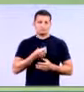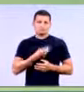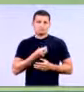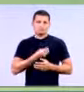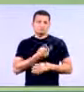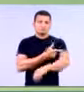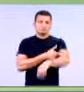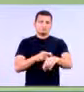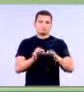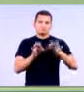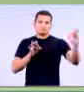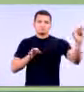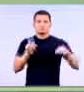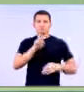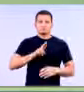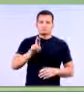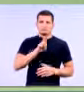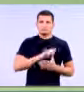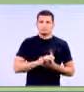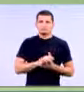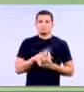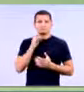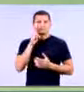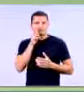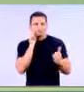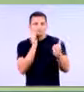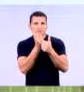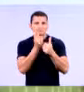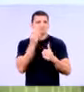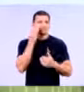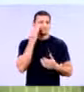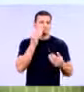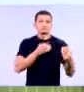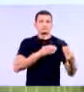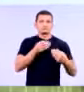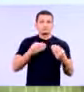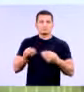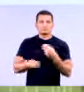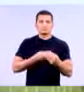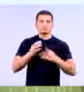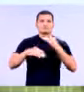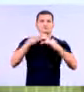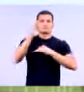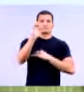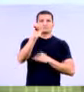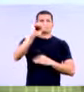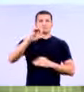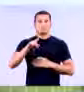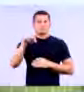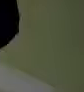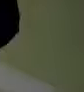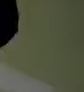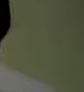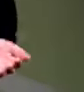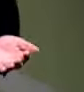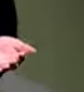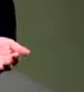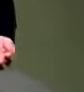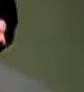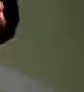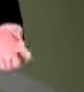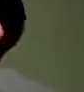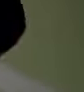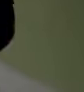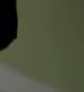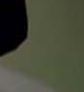distância. Para a gente observar isso mais de perto, vamos acompanhar como que foi a evolução da EAD no Brasil. Há muitos